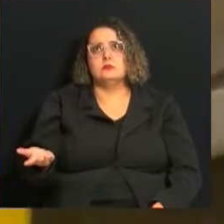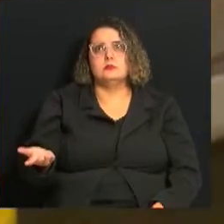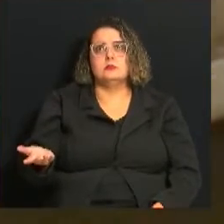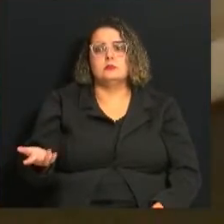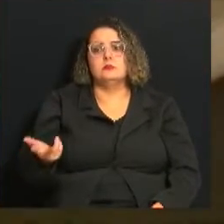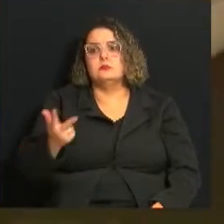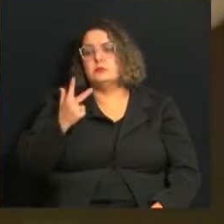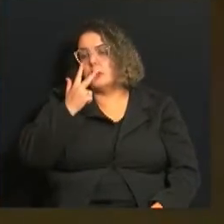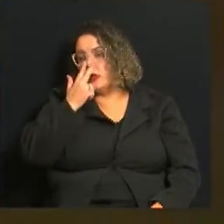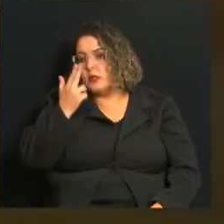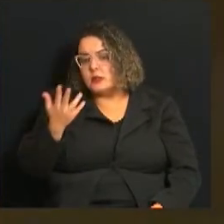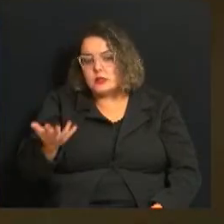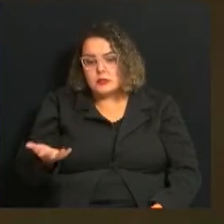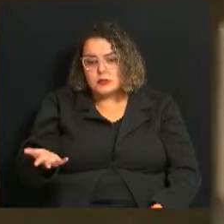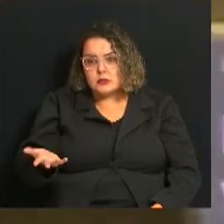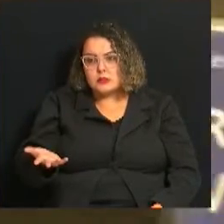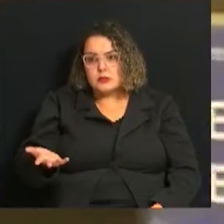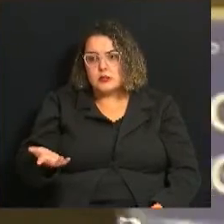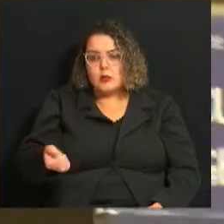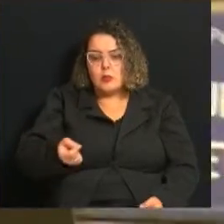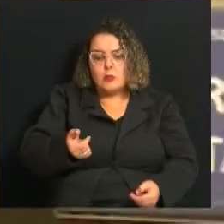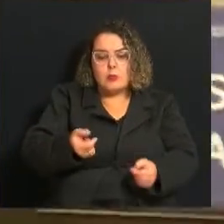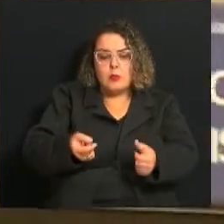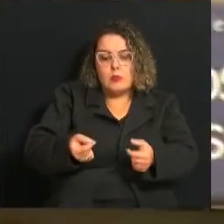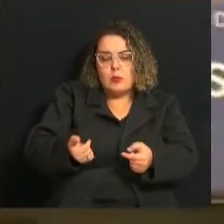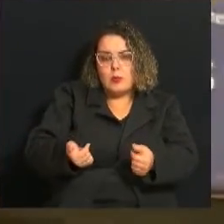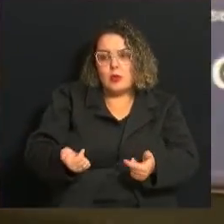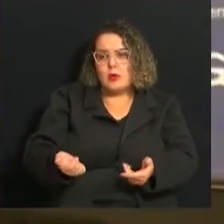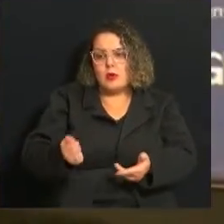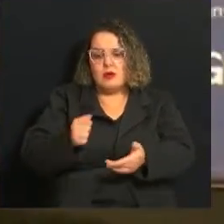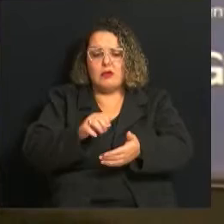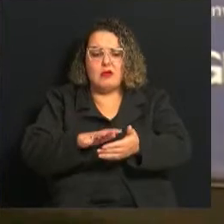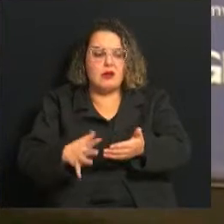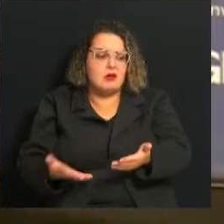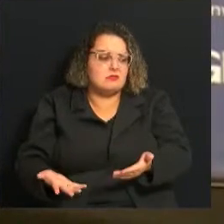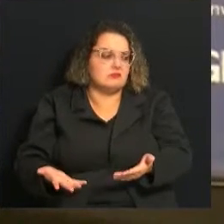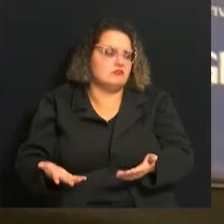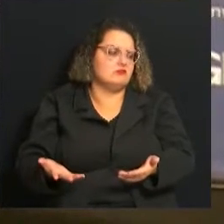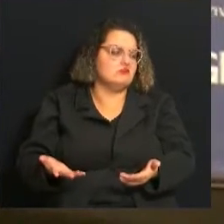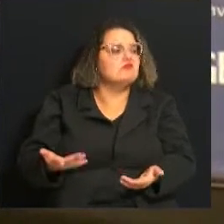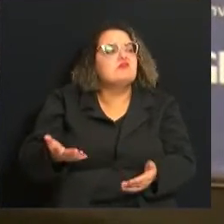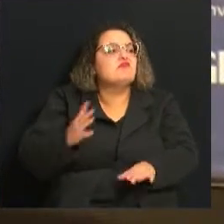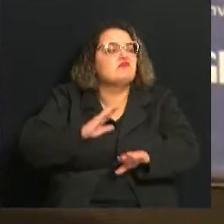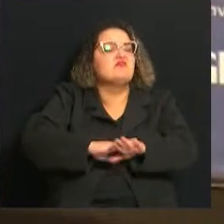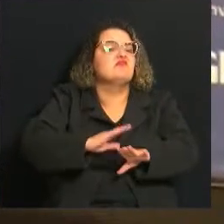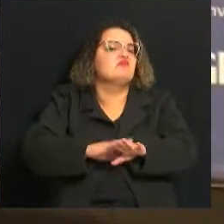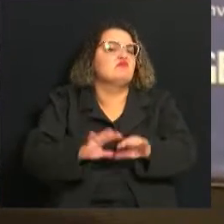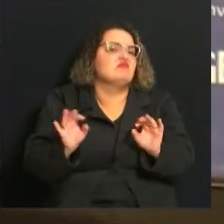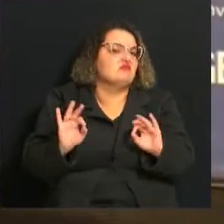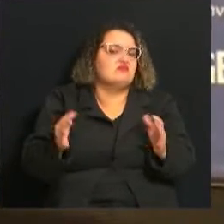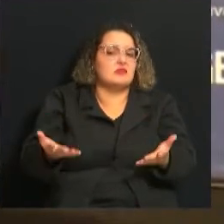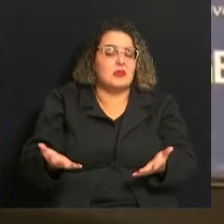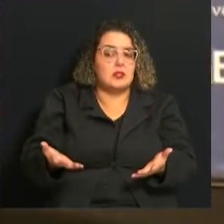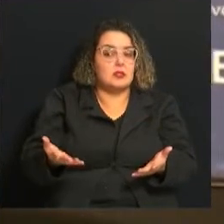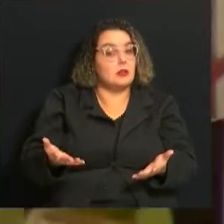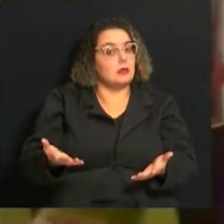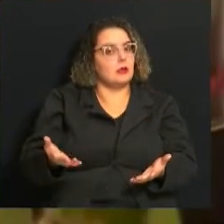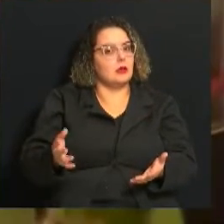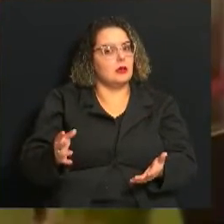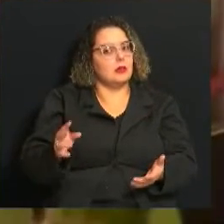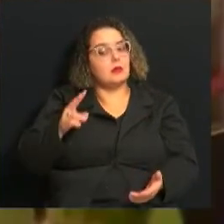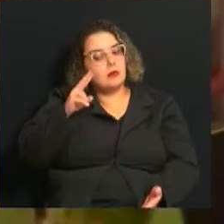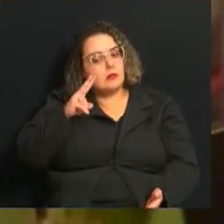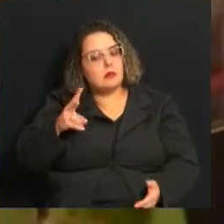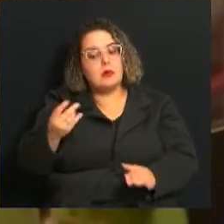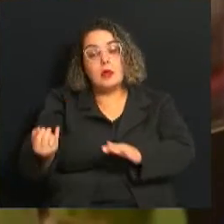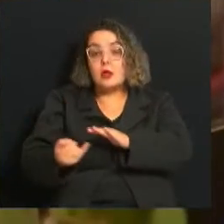parecia de pouca atividade, adormecidos, sem condições de reação, você vê uma coisa, a instituição